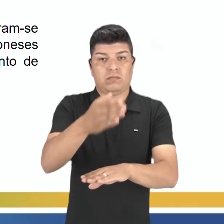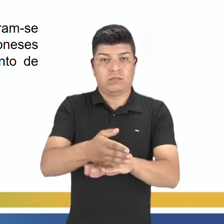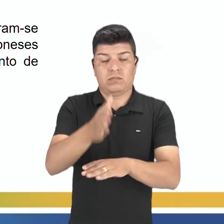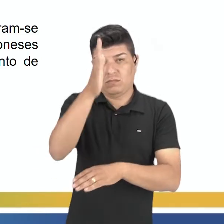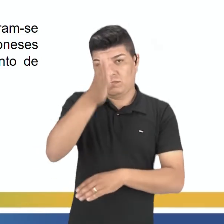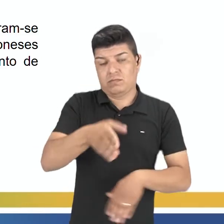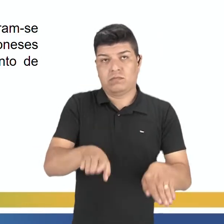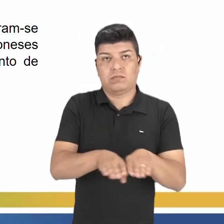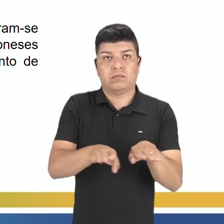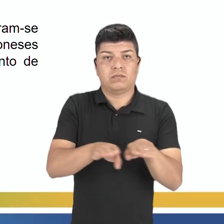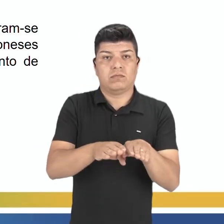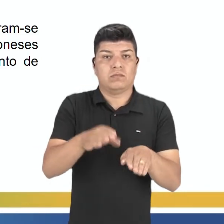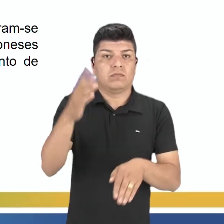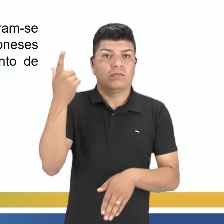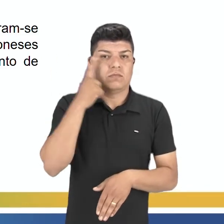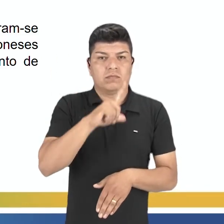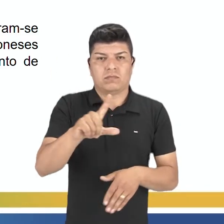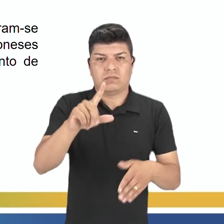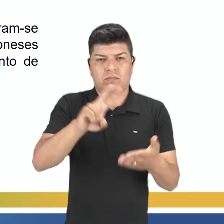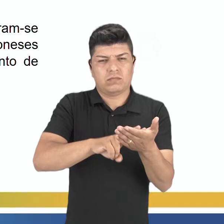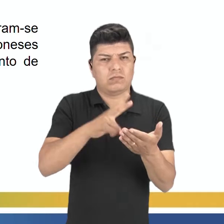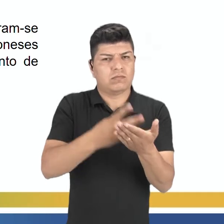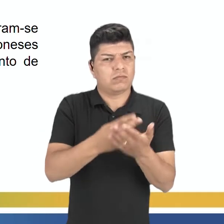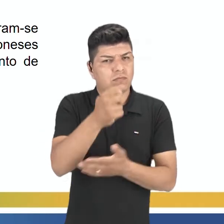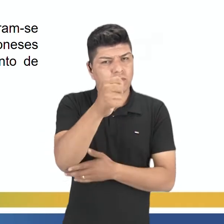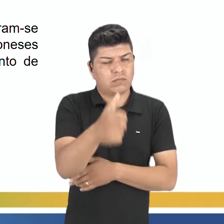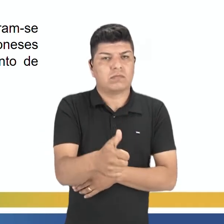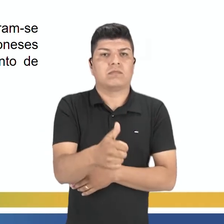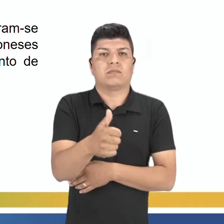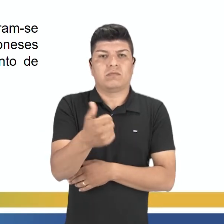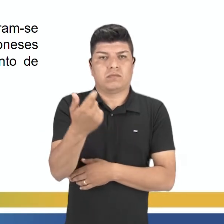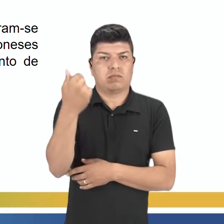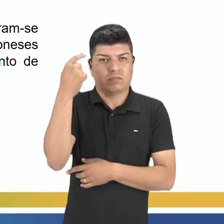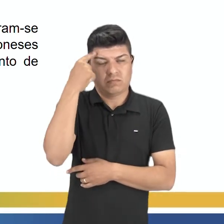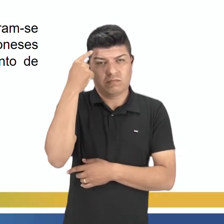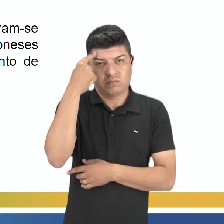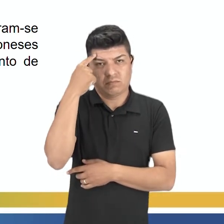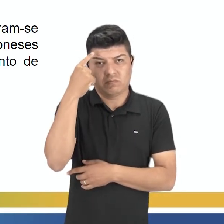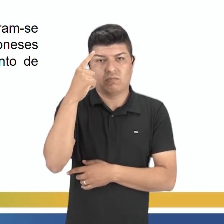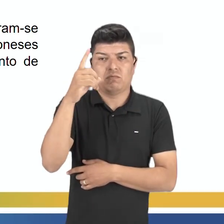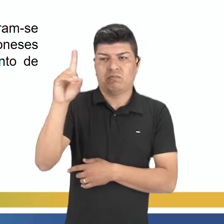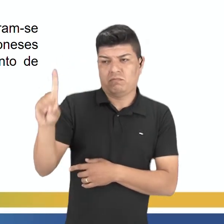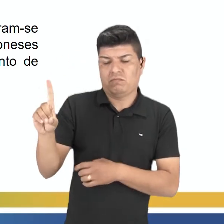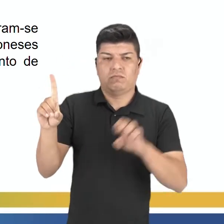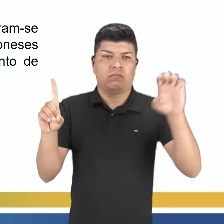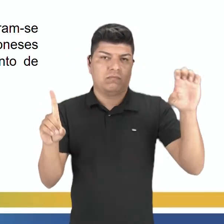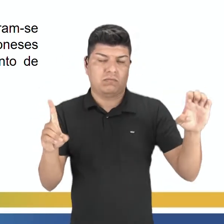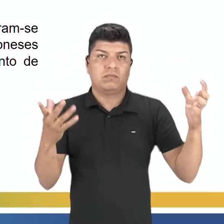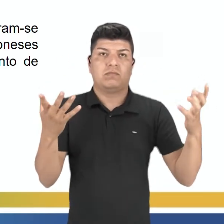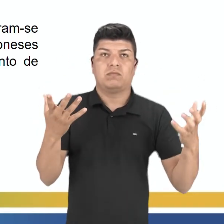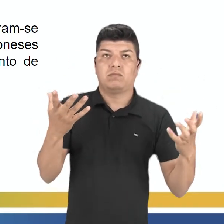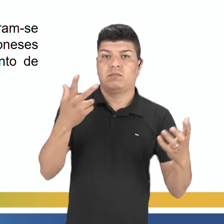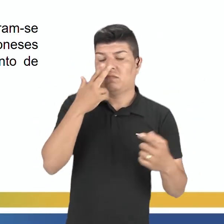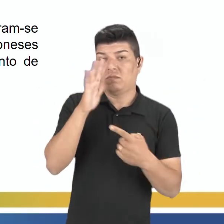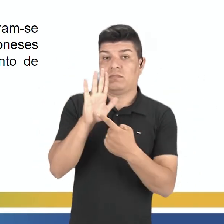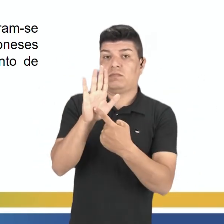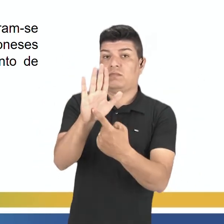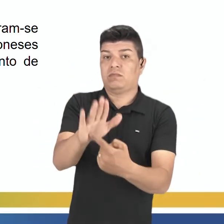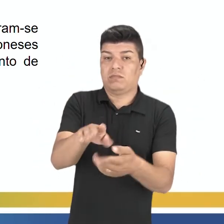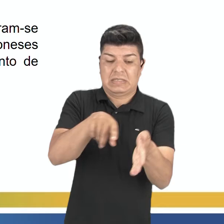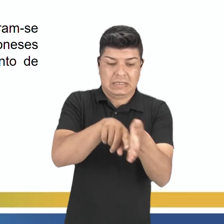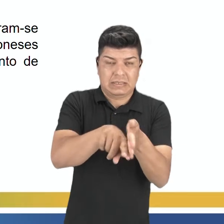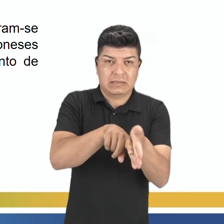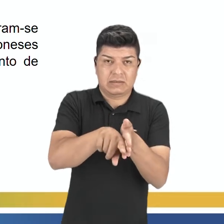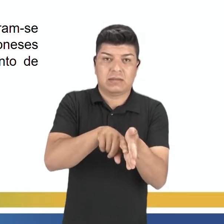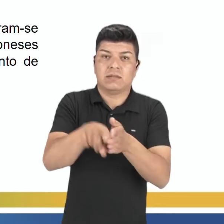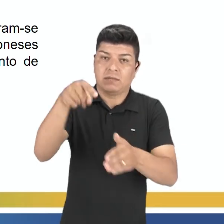centro. É quando você consegue interpretar um pouco aquelas ideologias de direita e esquerda. Fica aí até uma proposta para vocês estarem